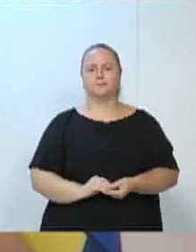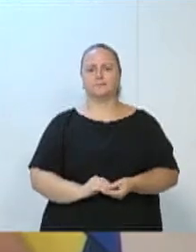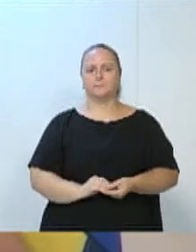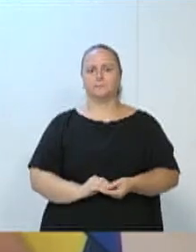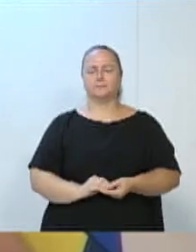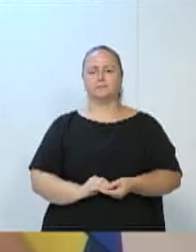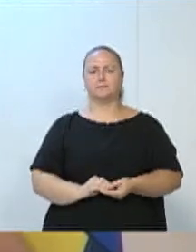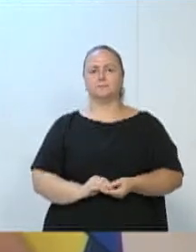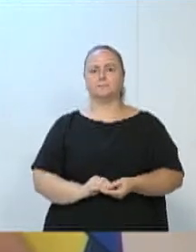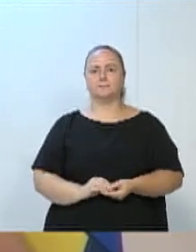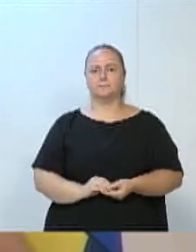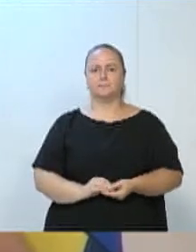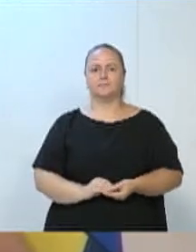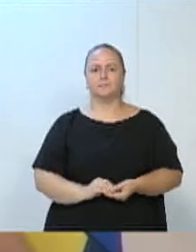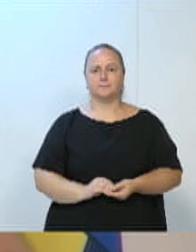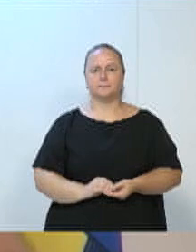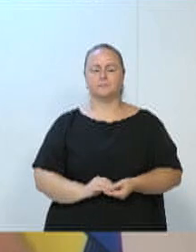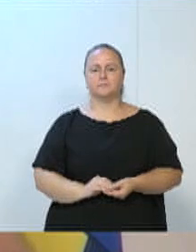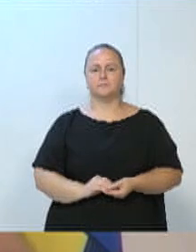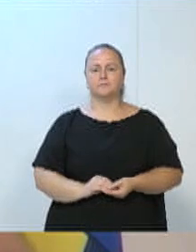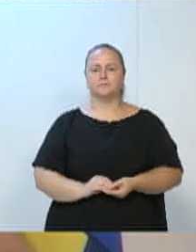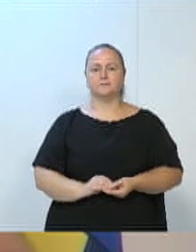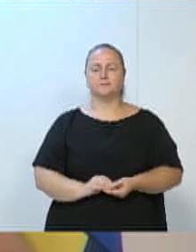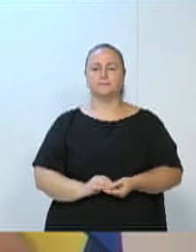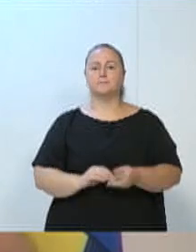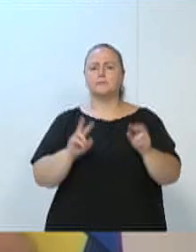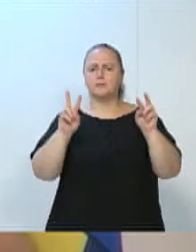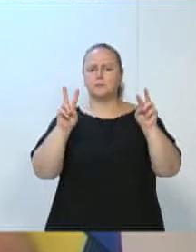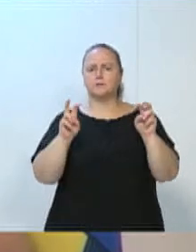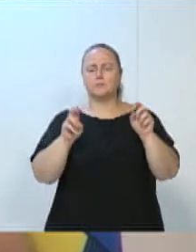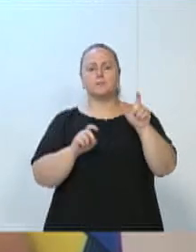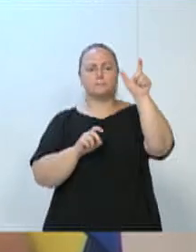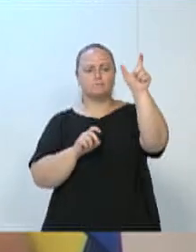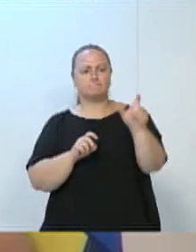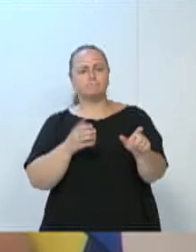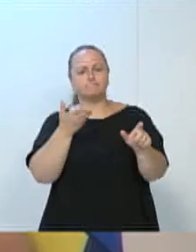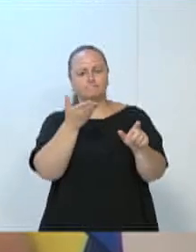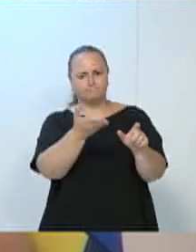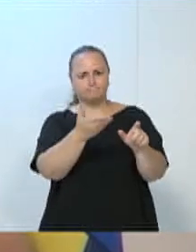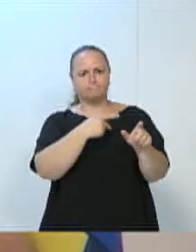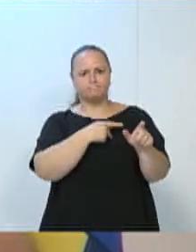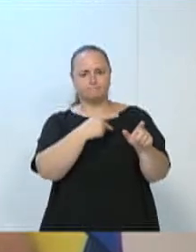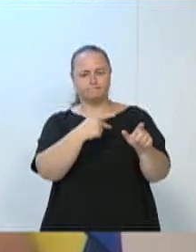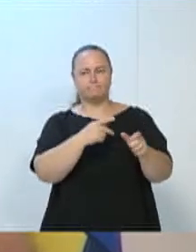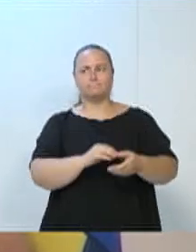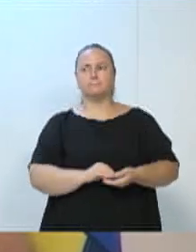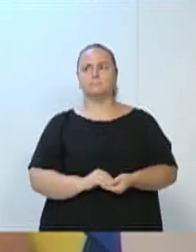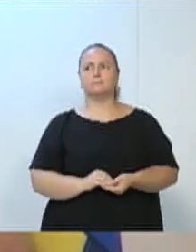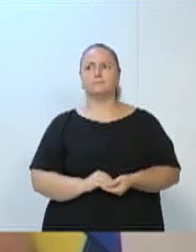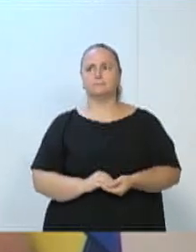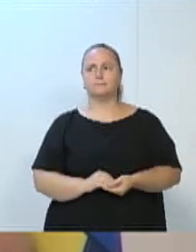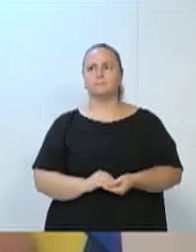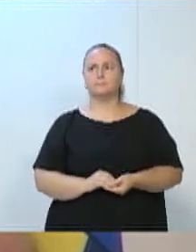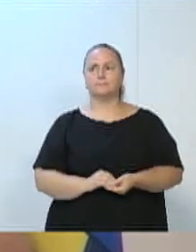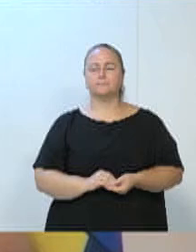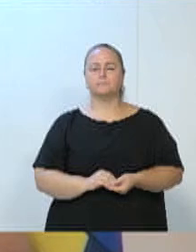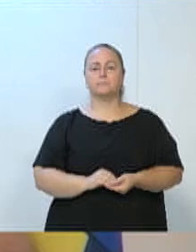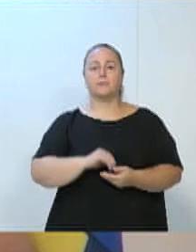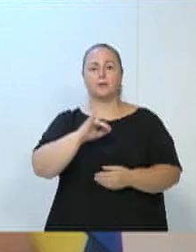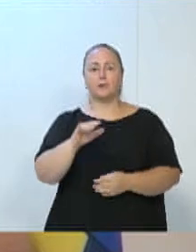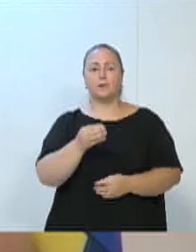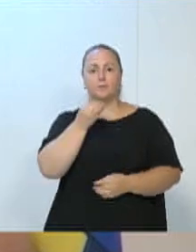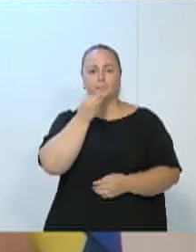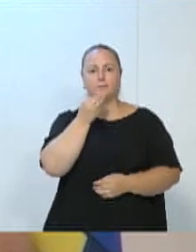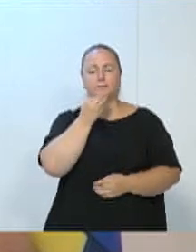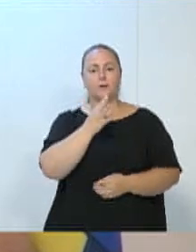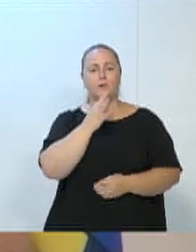é agora é a referência a você presidente e eu tive oportunidade de